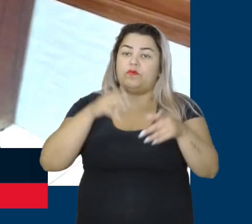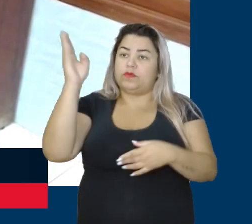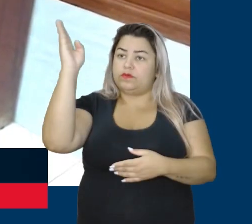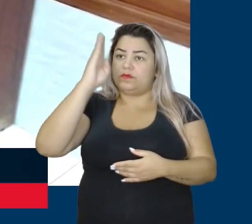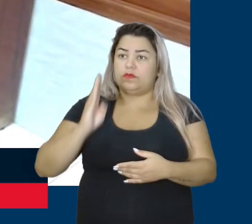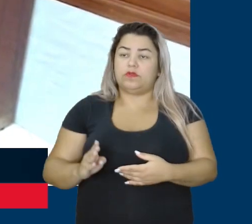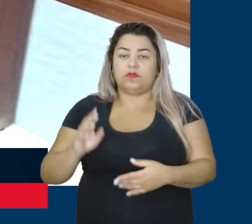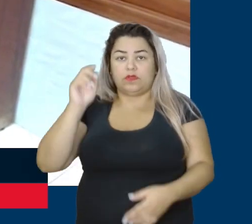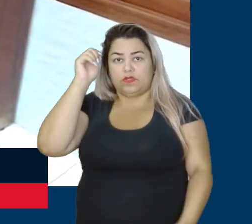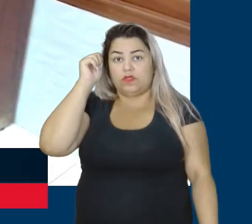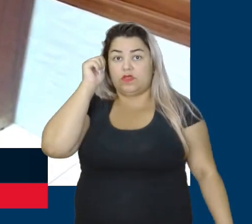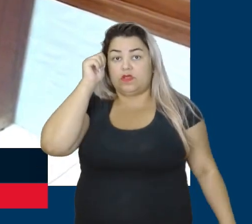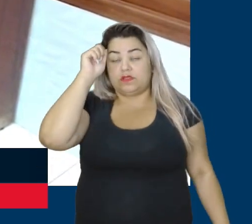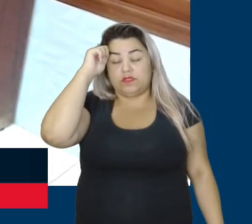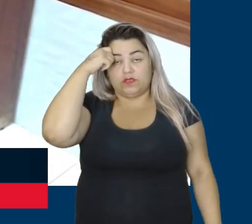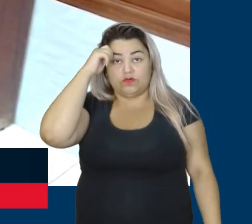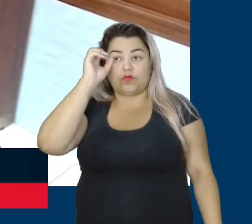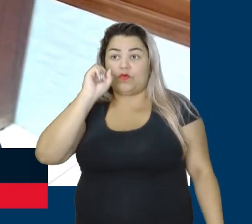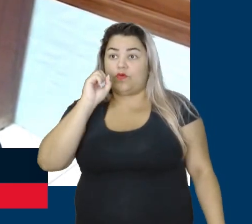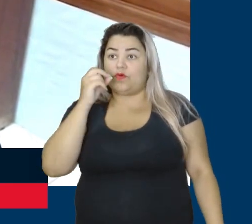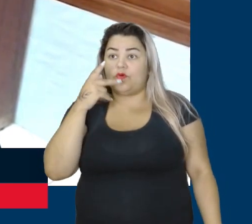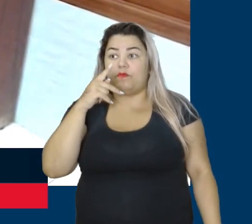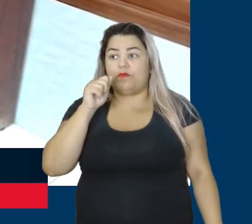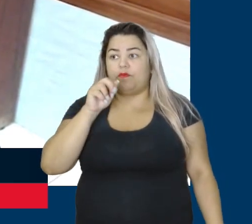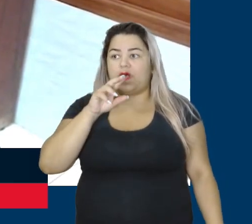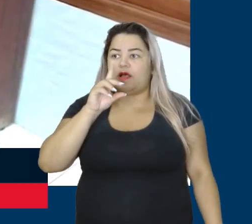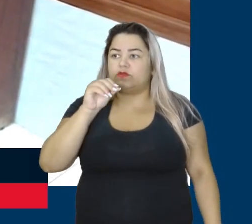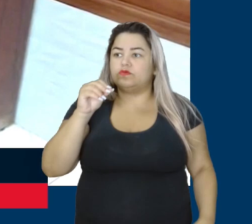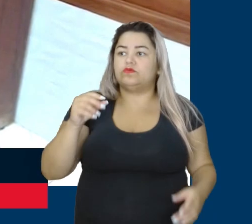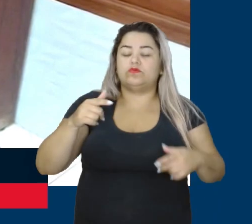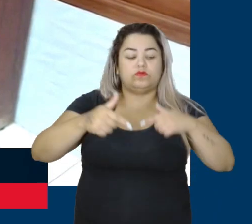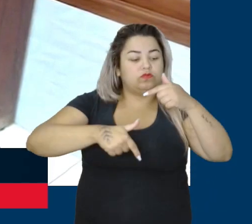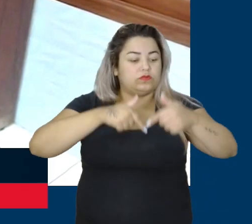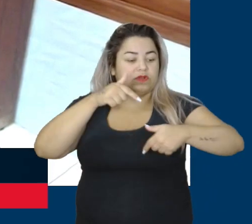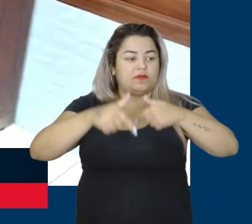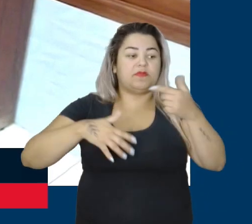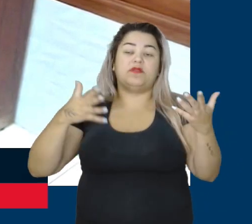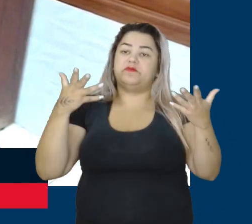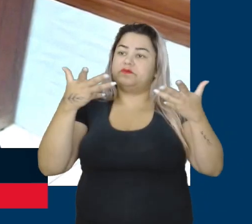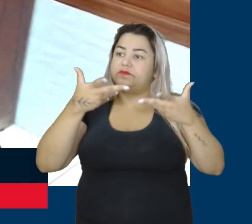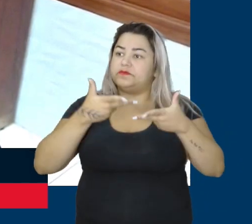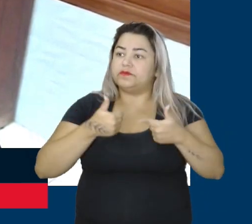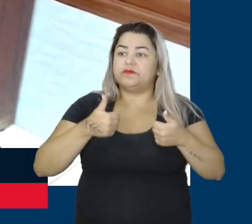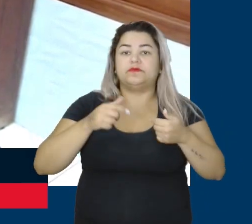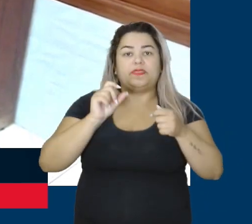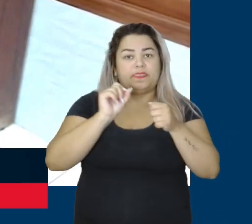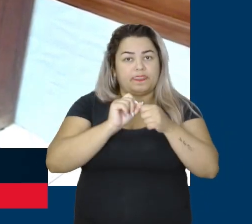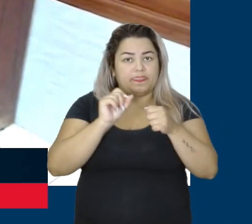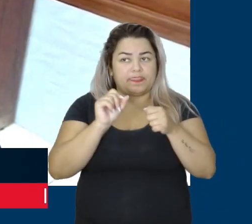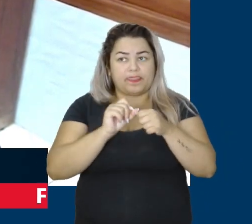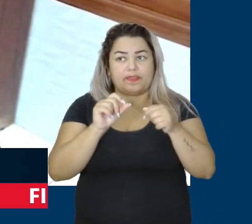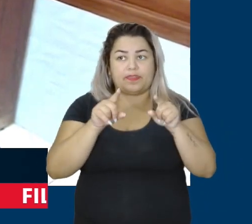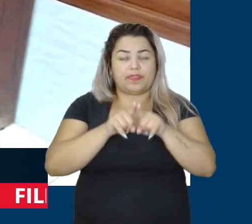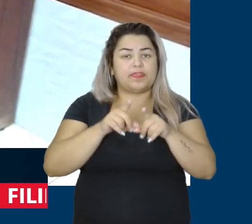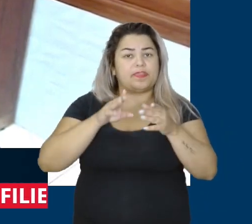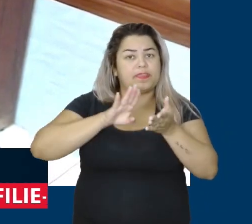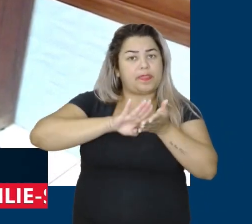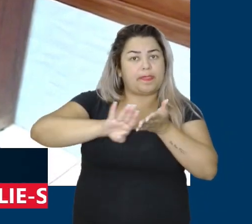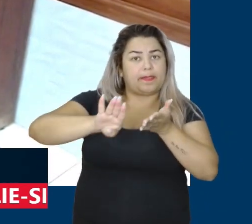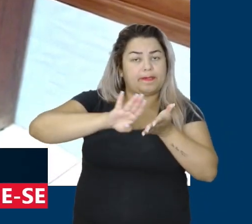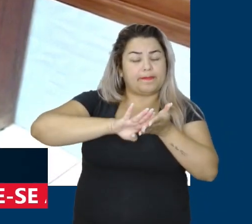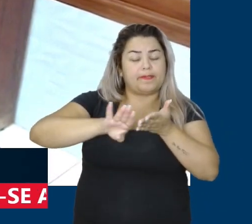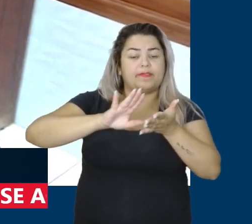que é negro ou pardo. Então, é um trabalho belíssimo, né, que nós estamos fazendo, inclusive combatendo